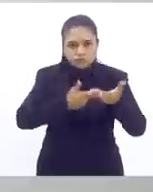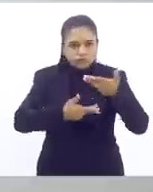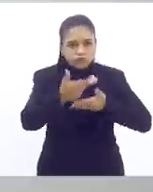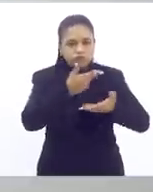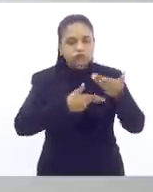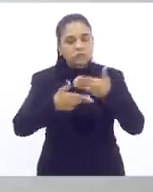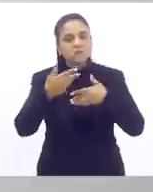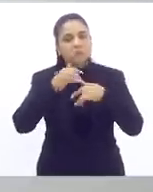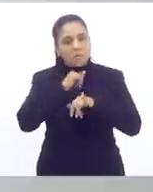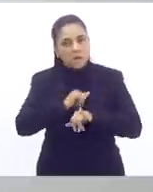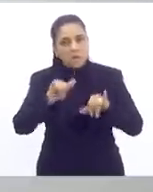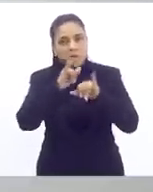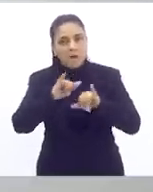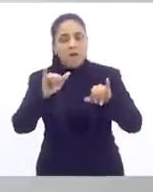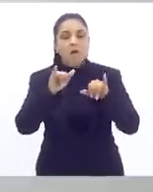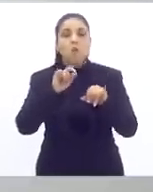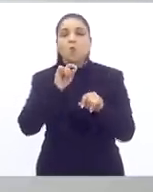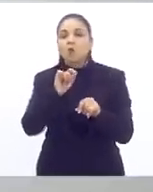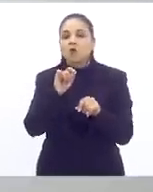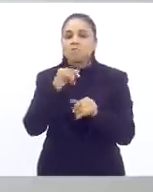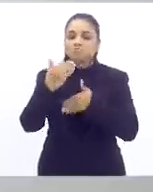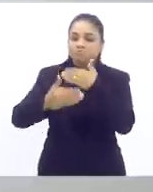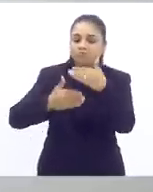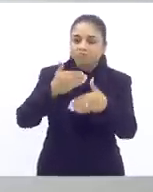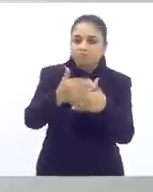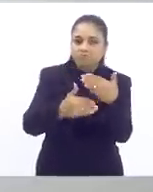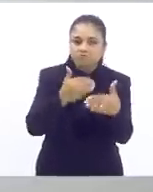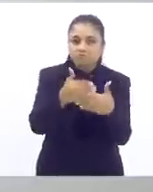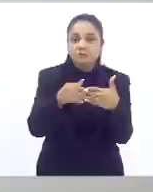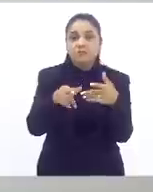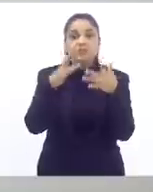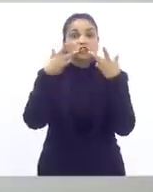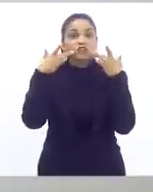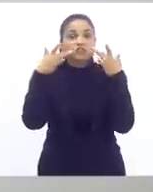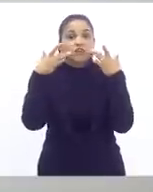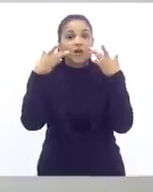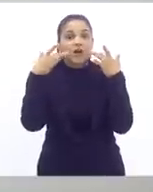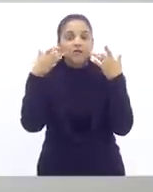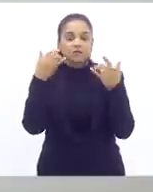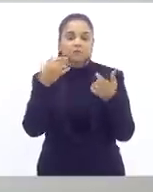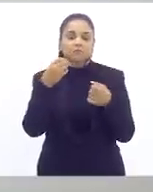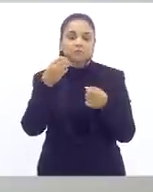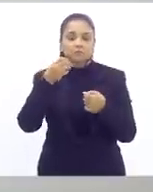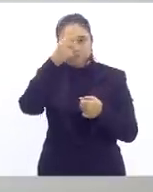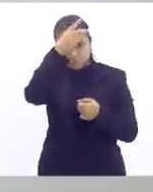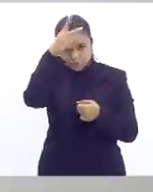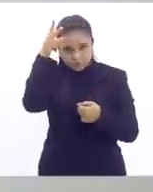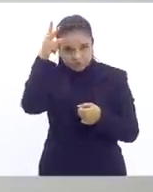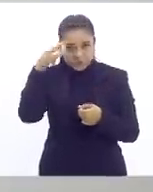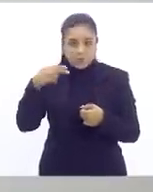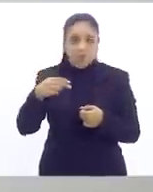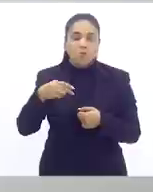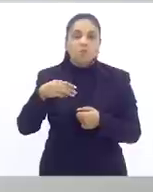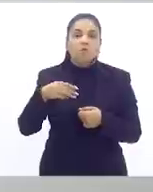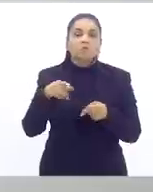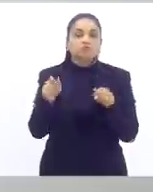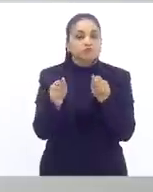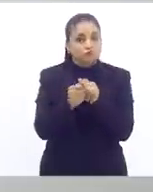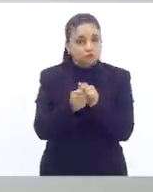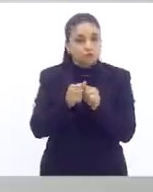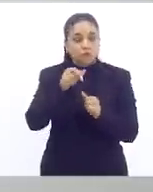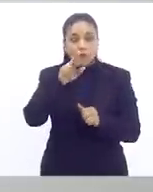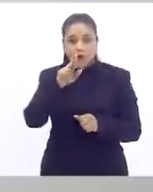legal e o procedimento que eles deveriam seguir pelo Teatro Municipal pelo RH do Teatro Municipal junto